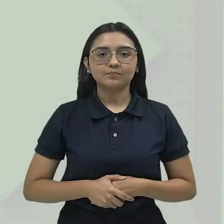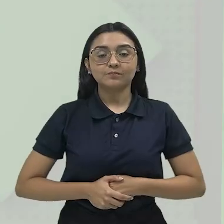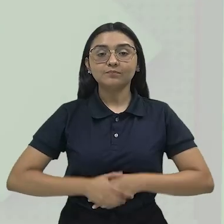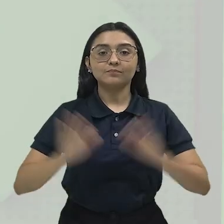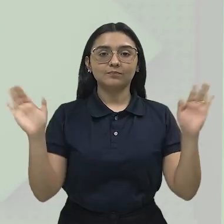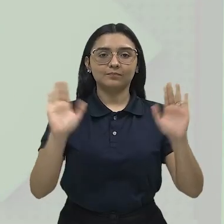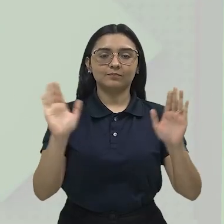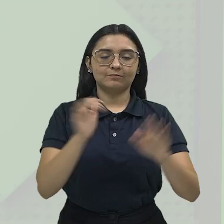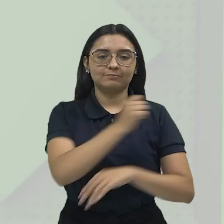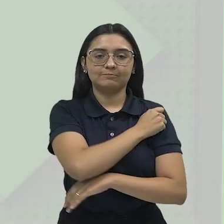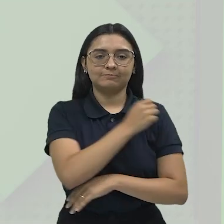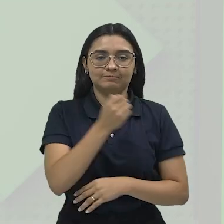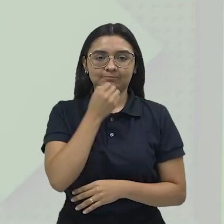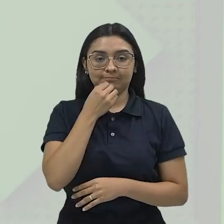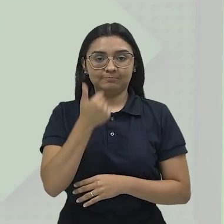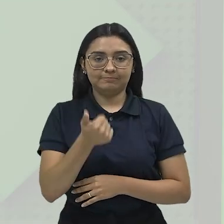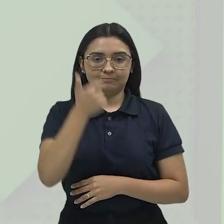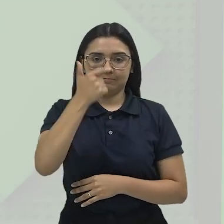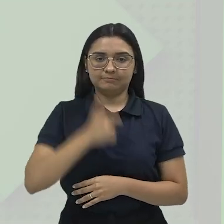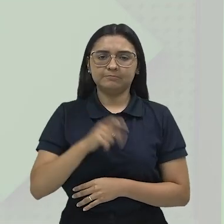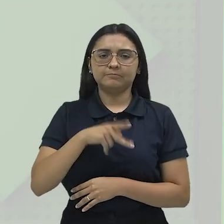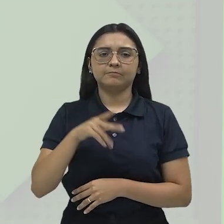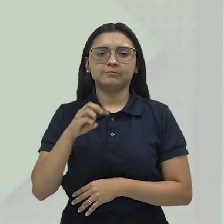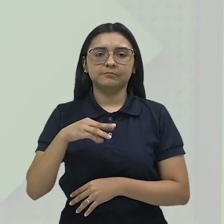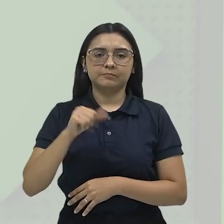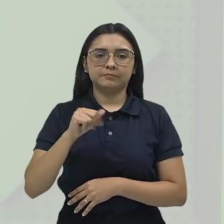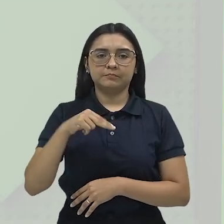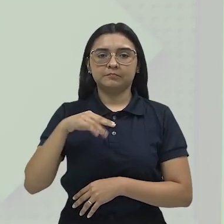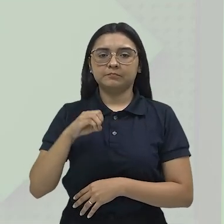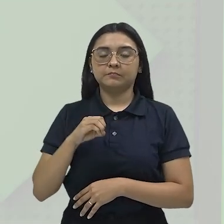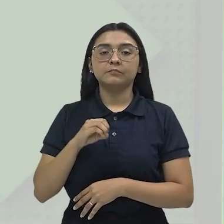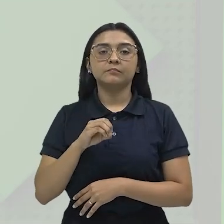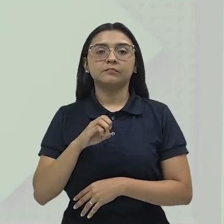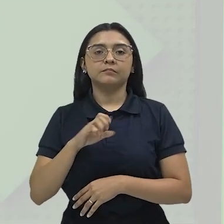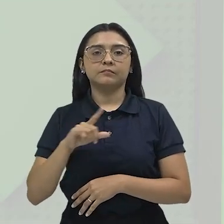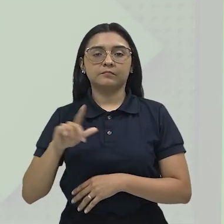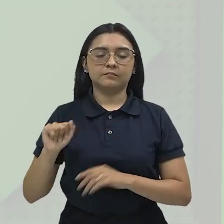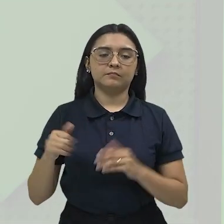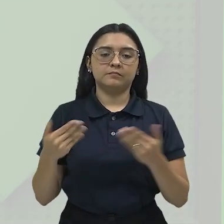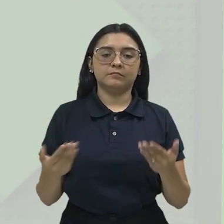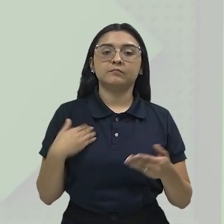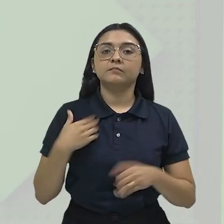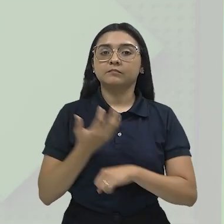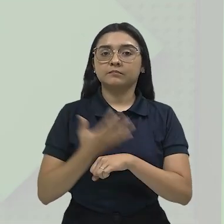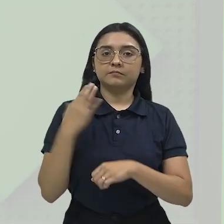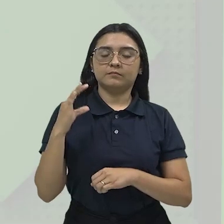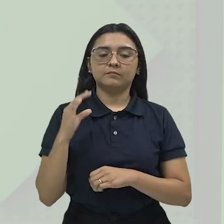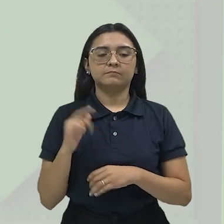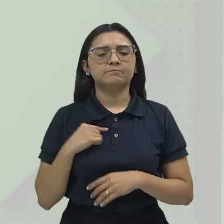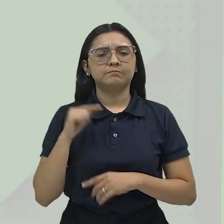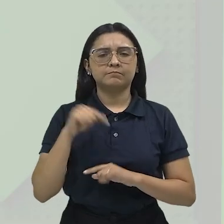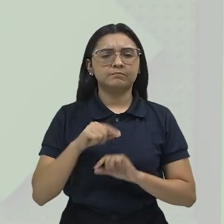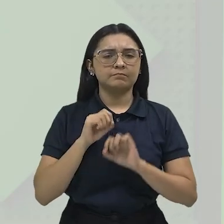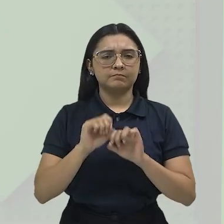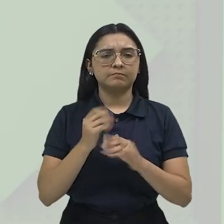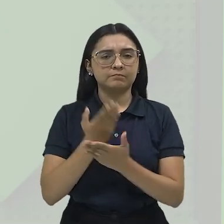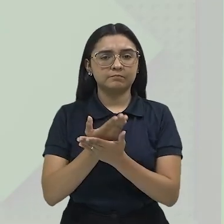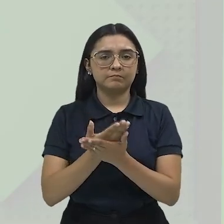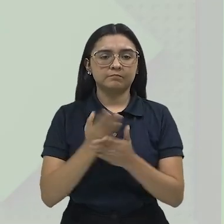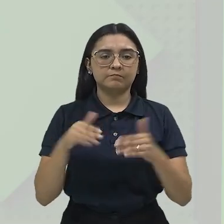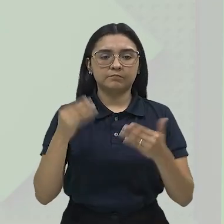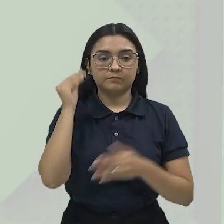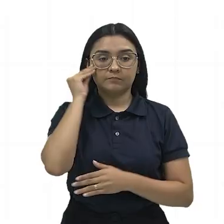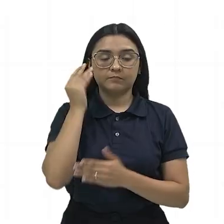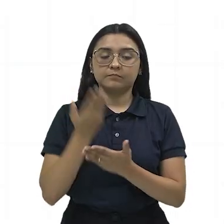alunos, tudo bem? Eu sou a professora Manuela Cerejo, professora de Ciências, e estou aqui para mais uma aula. Vamos aí para o conteúdo